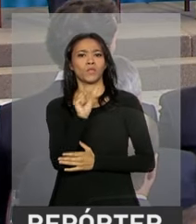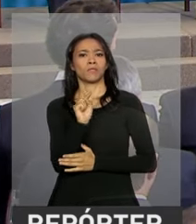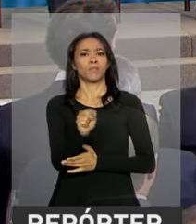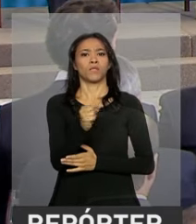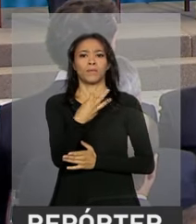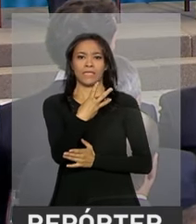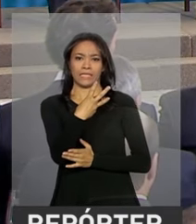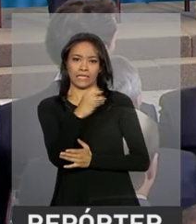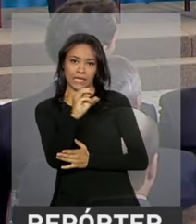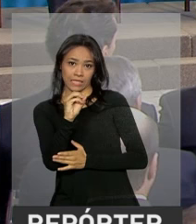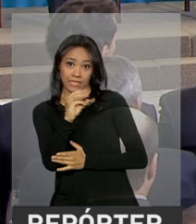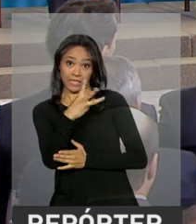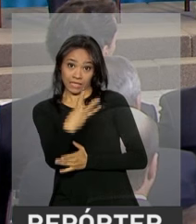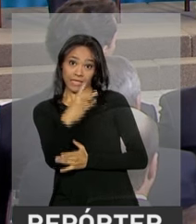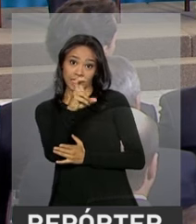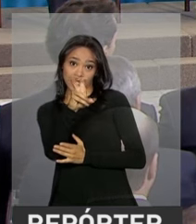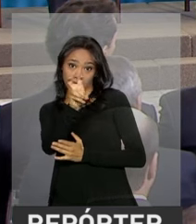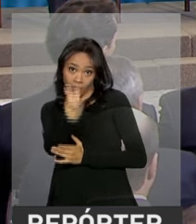R$